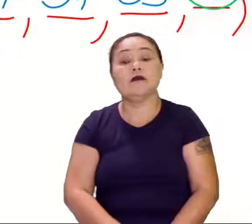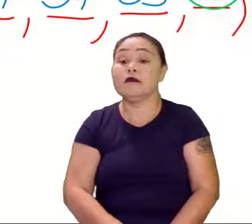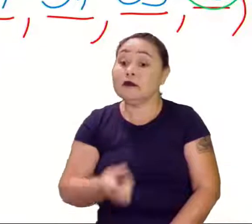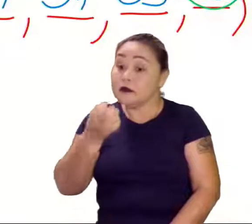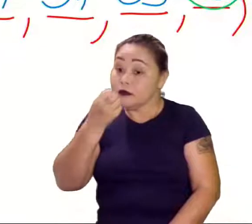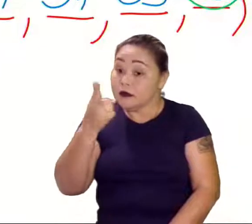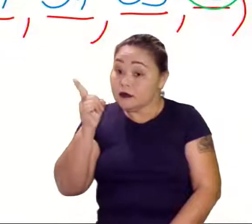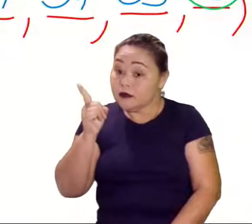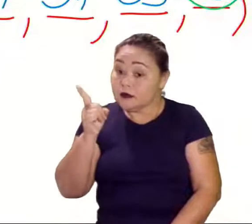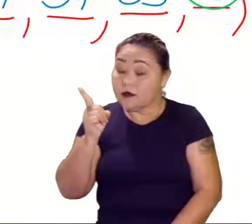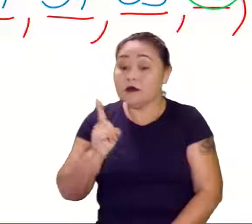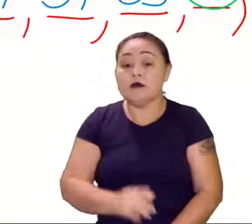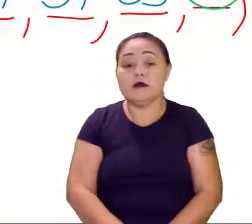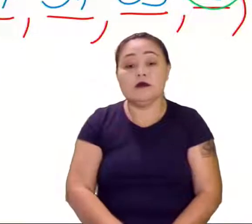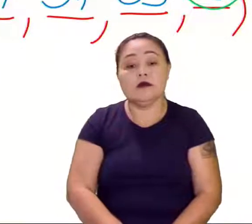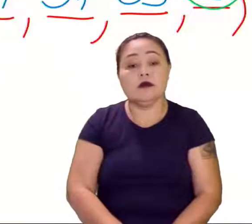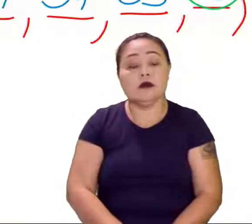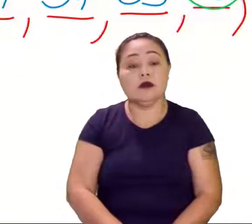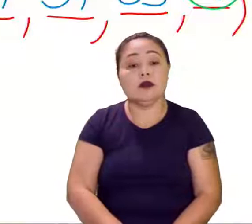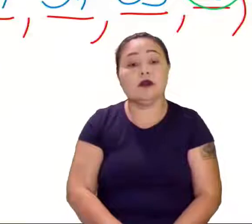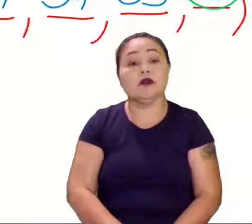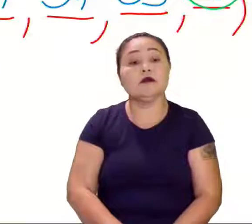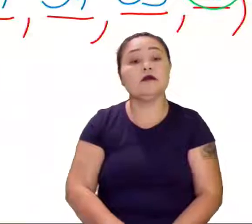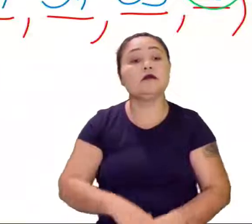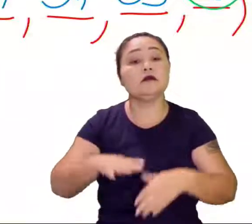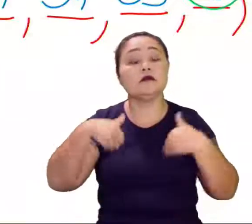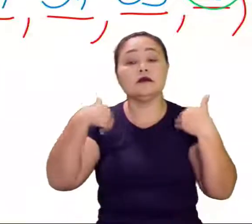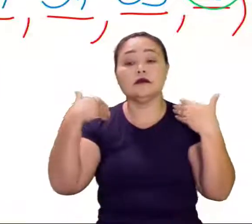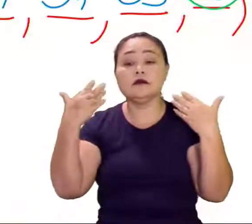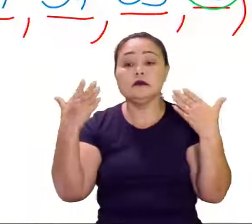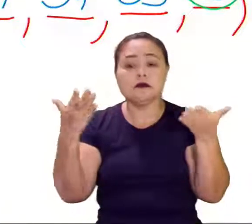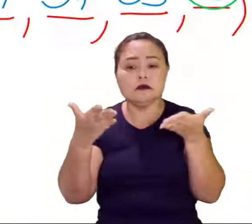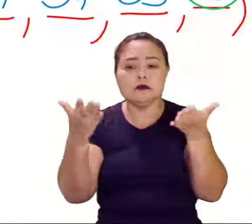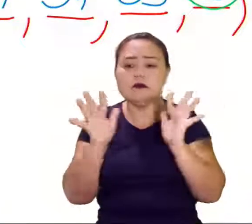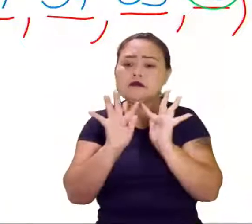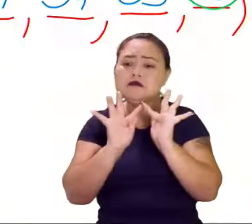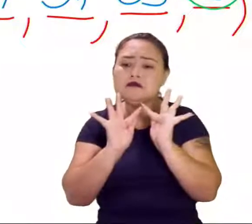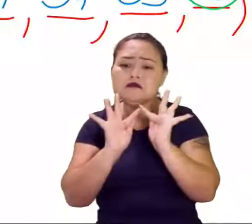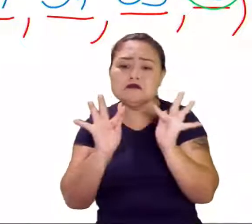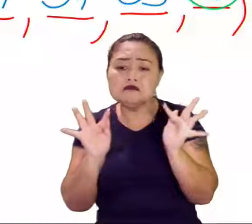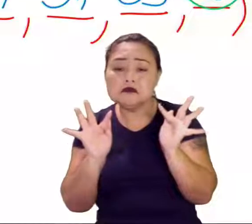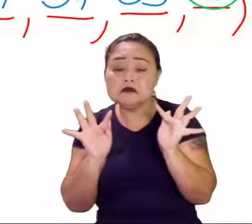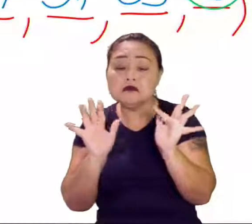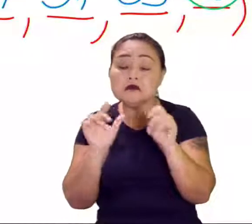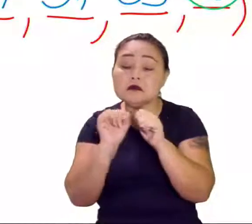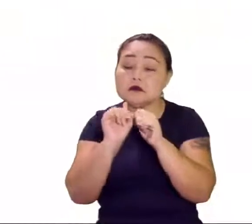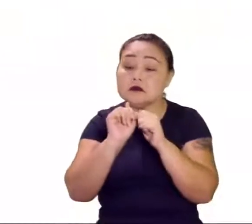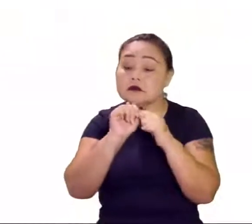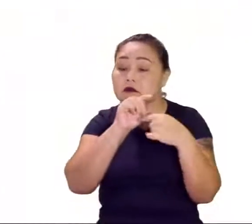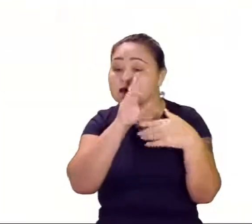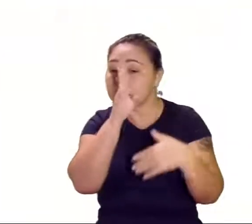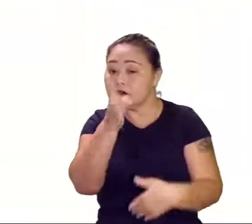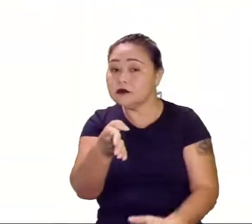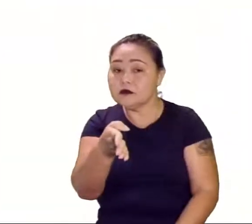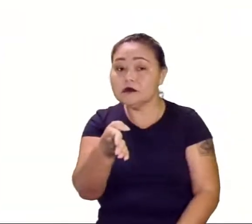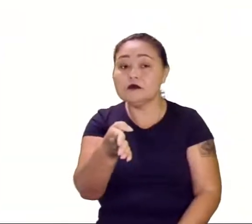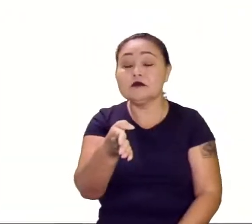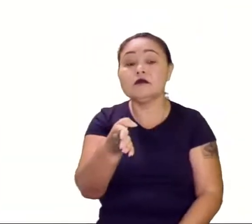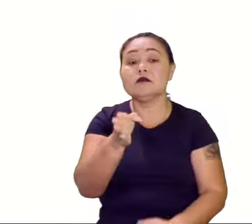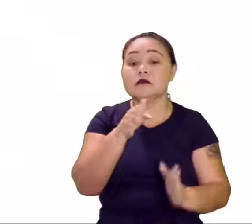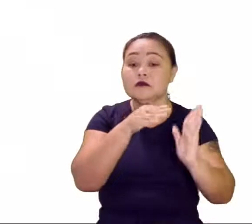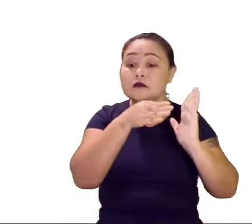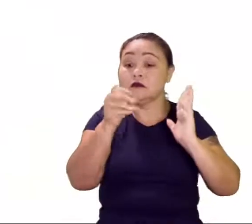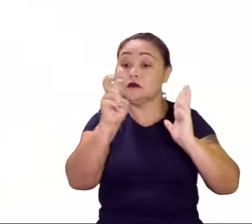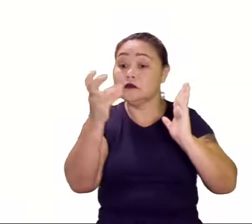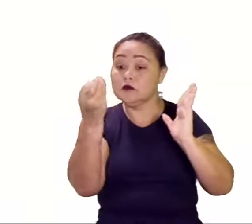Boa essa? Muito boa. boa. Essa. Agora vamos para uma bem simples, direta, objetiva. Quer ver?